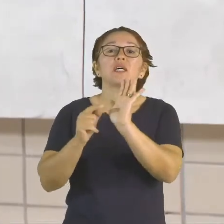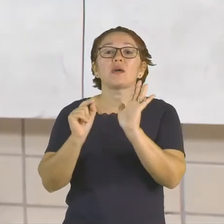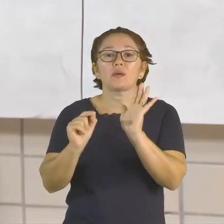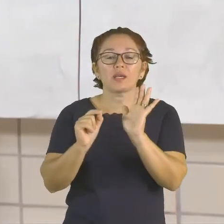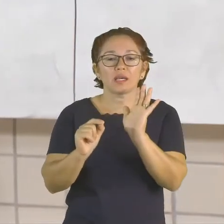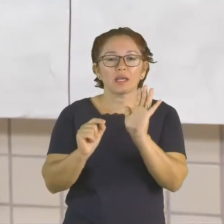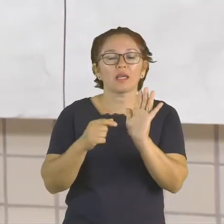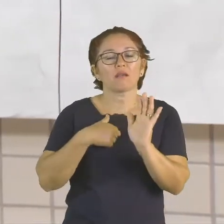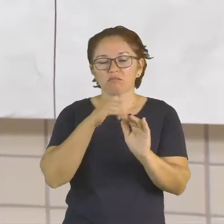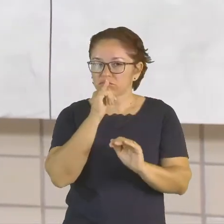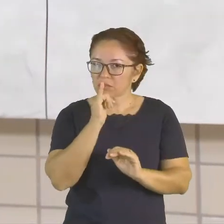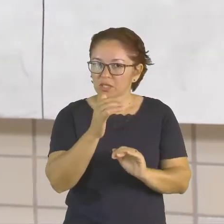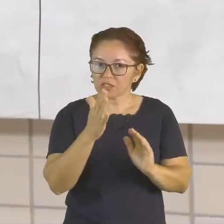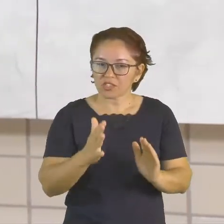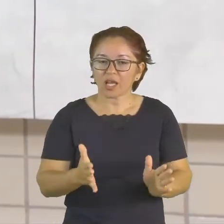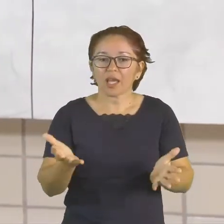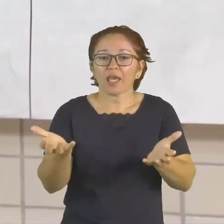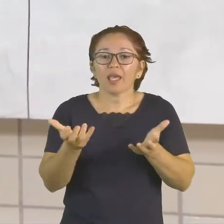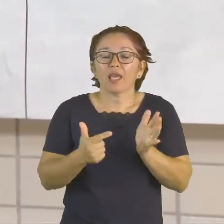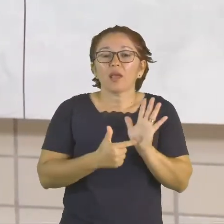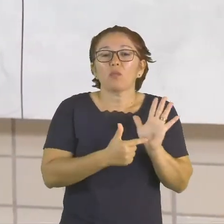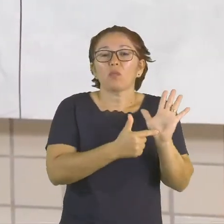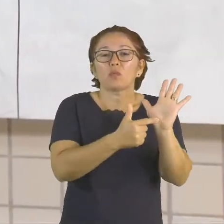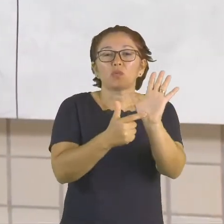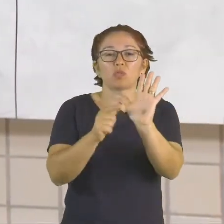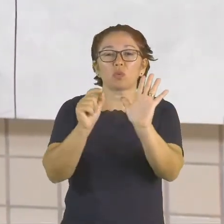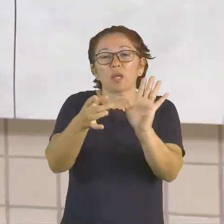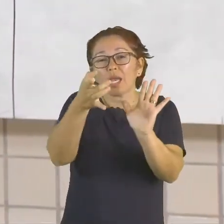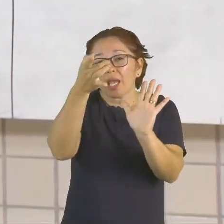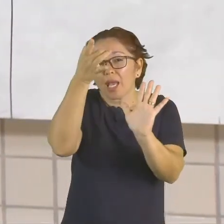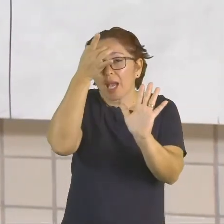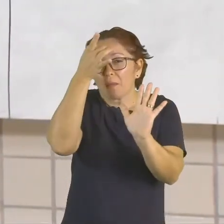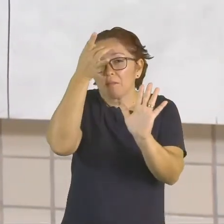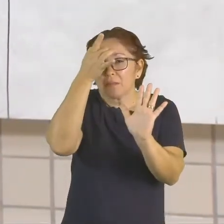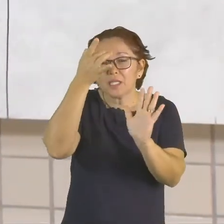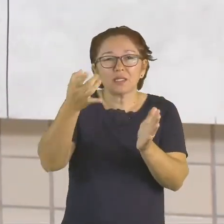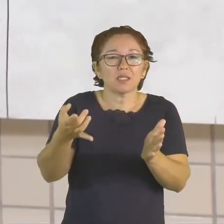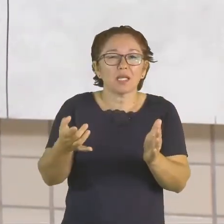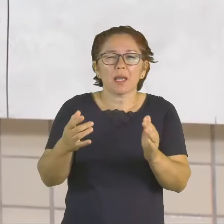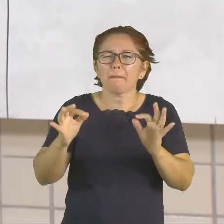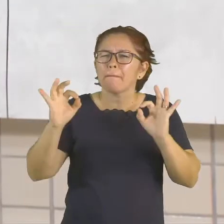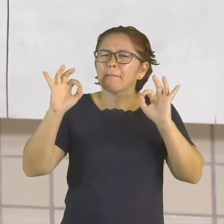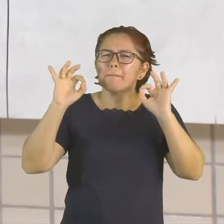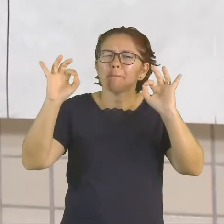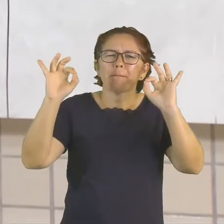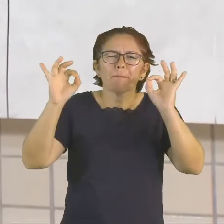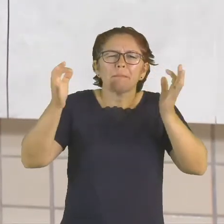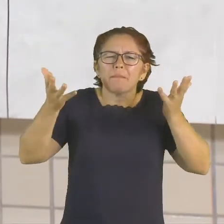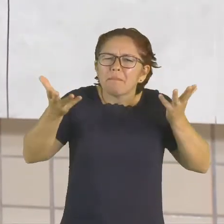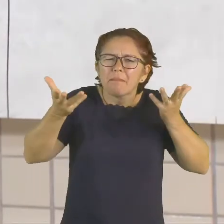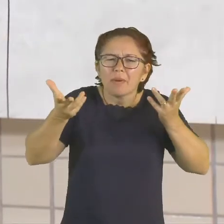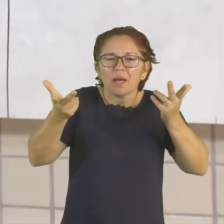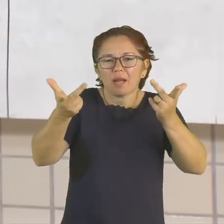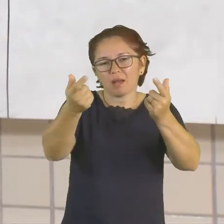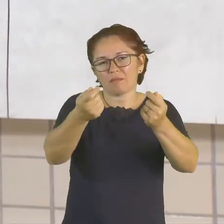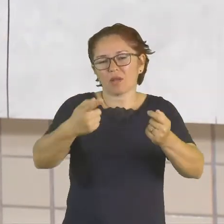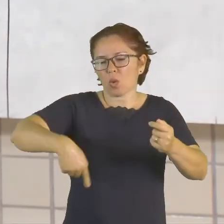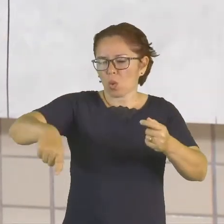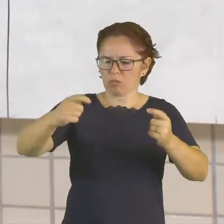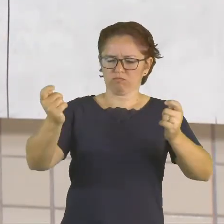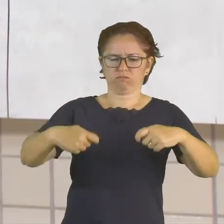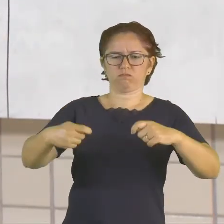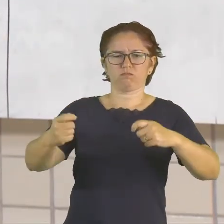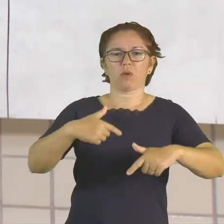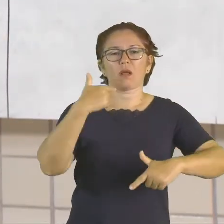quis transmitir a genialidade da mente do ser humano. Como nós somos capazes de fazer